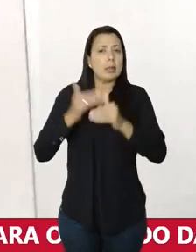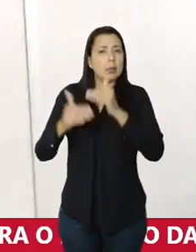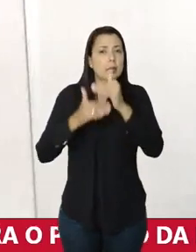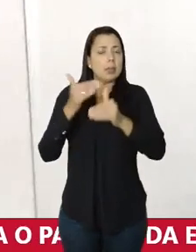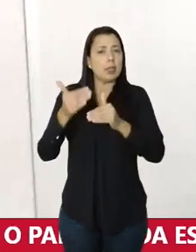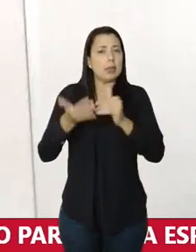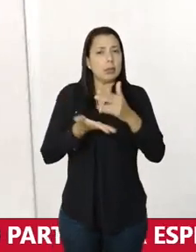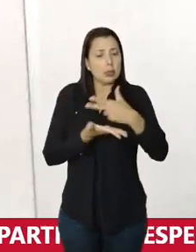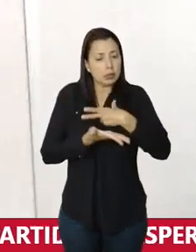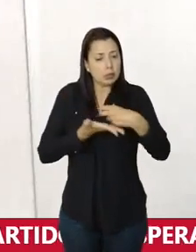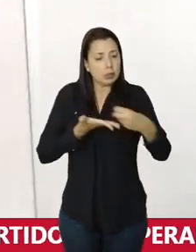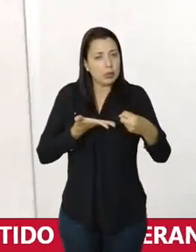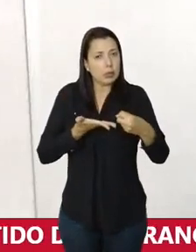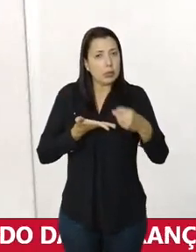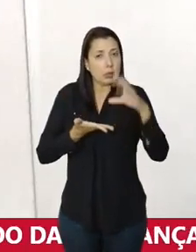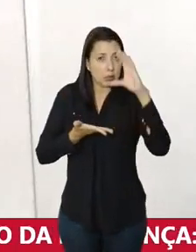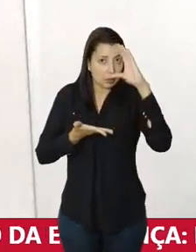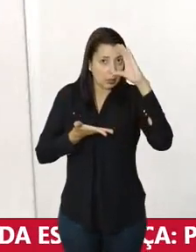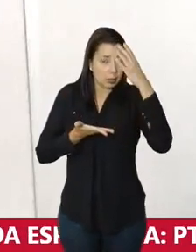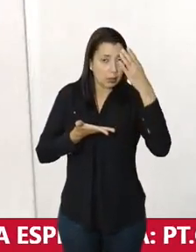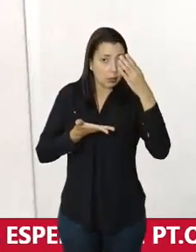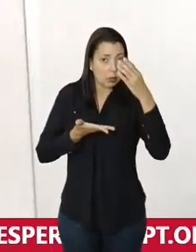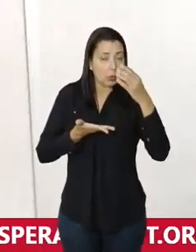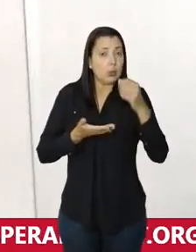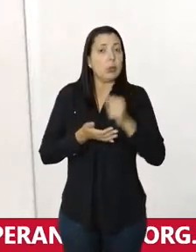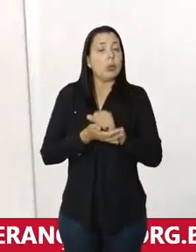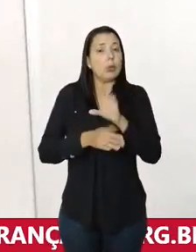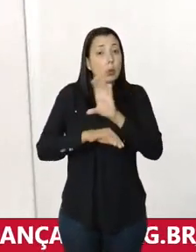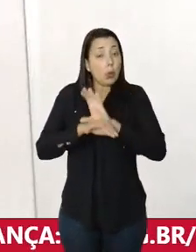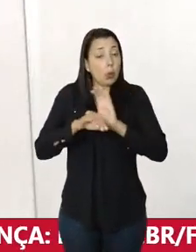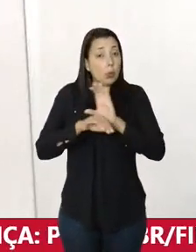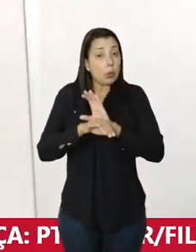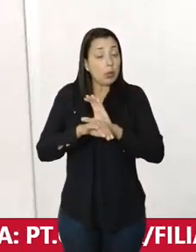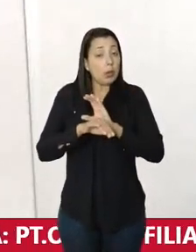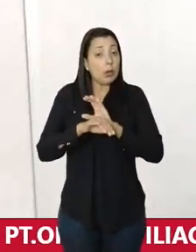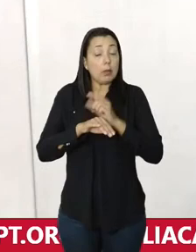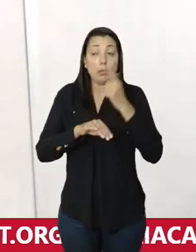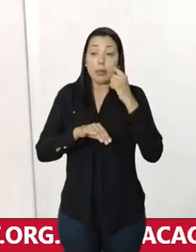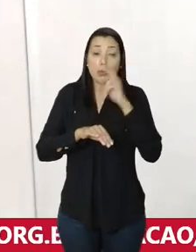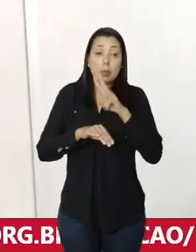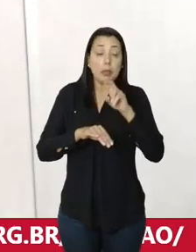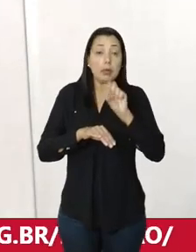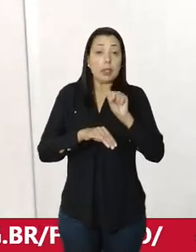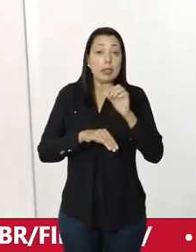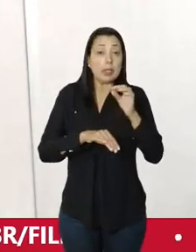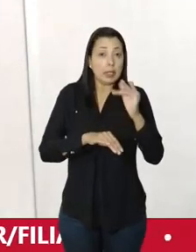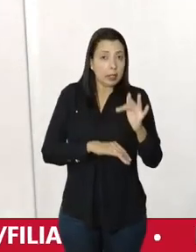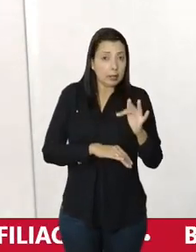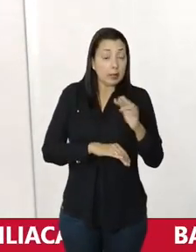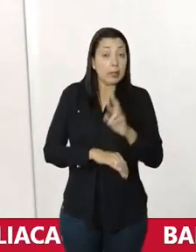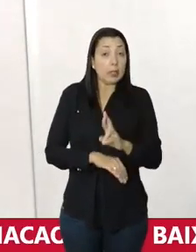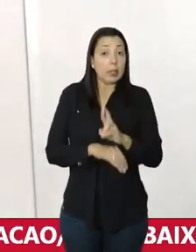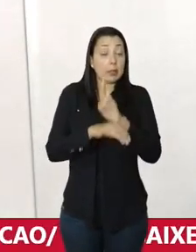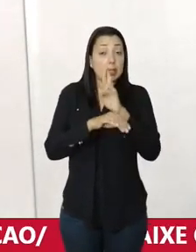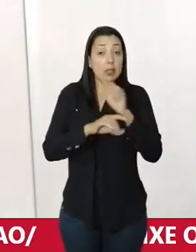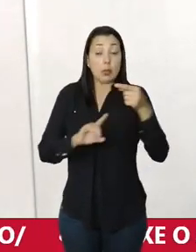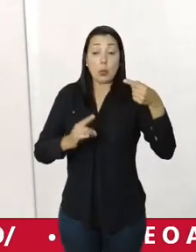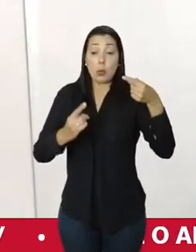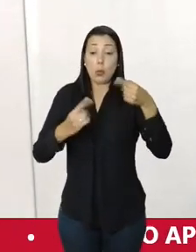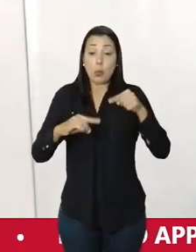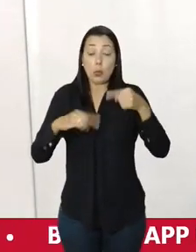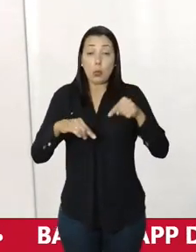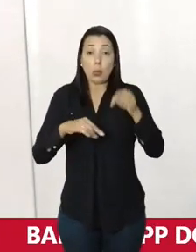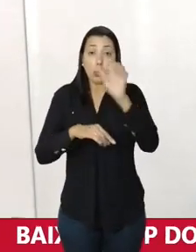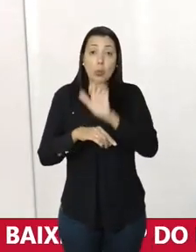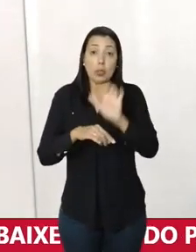de impeachment, a despeito de seguir um rito constitucional supervisionado pelo Supremo Tribunal Federal, representa um atentado contra